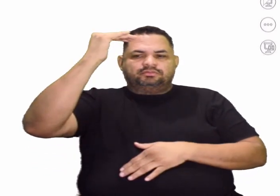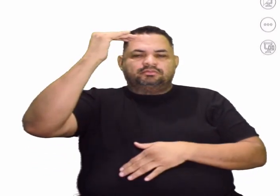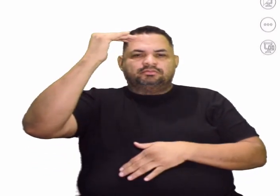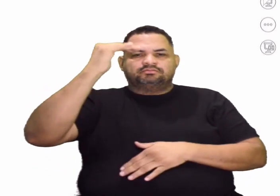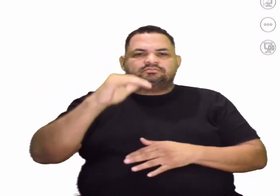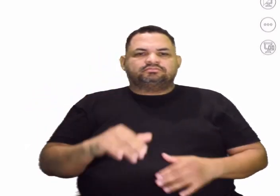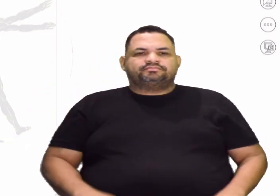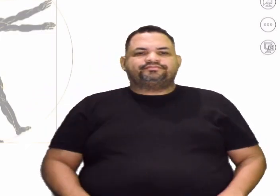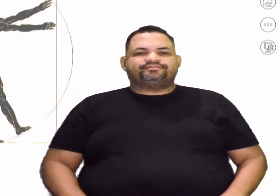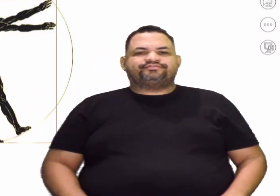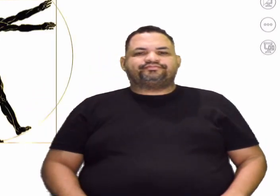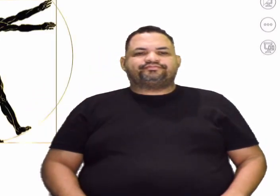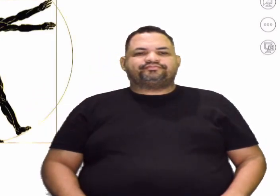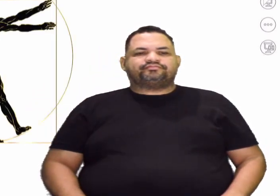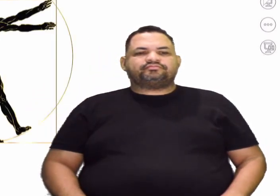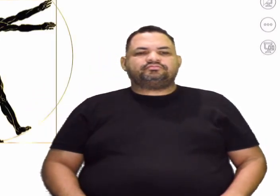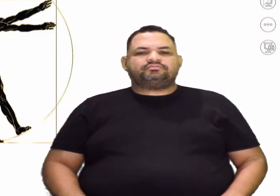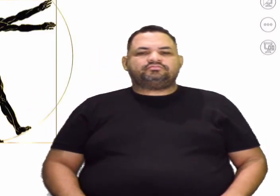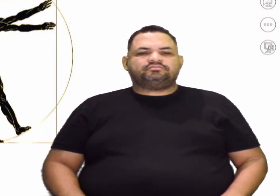dá lugar para outra.